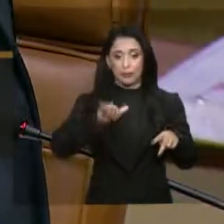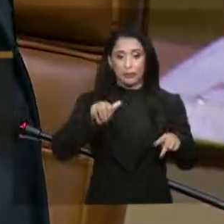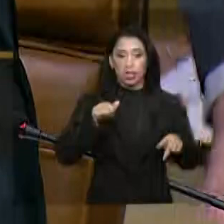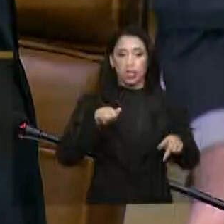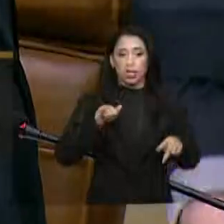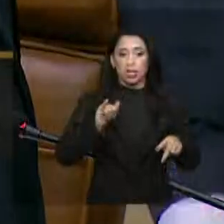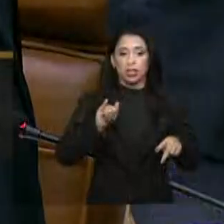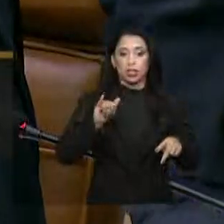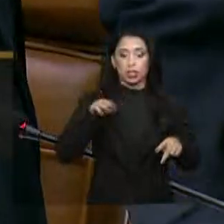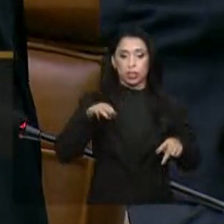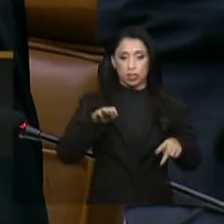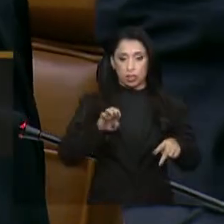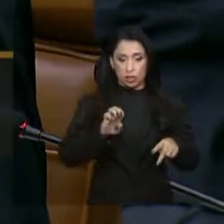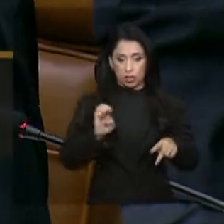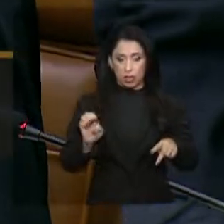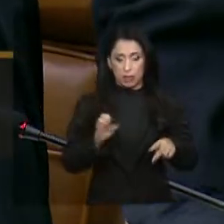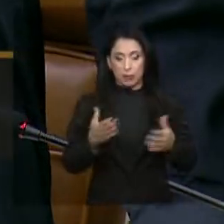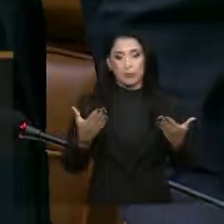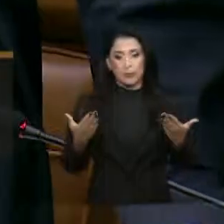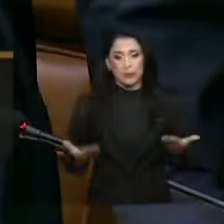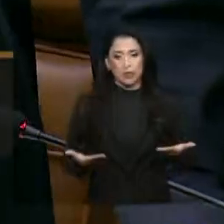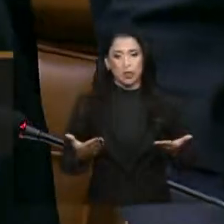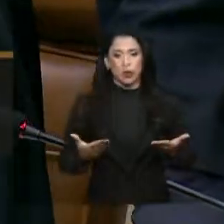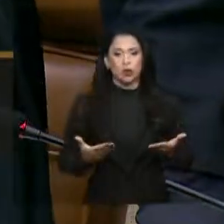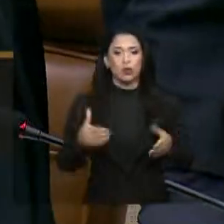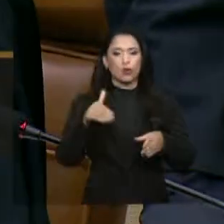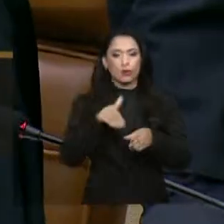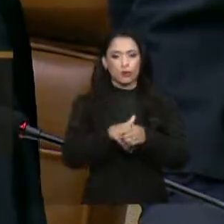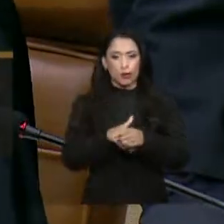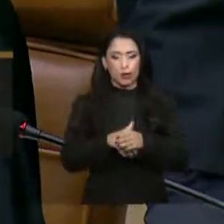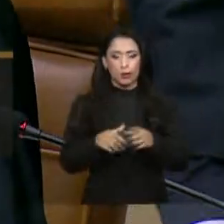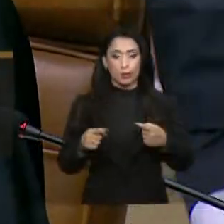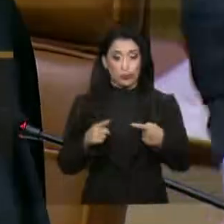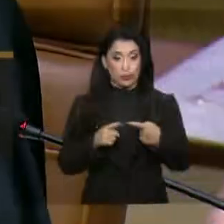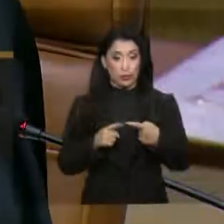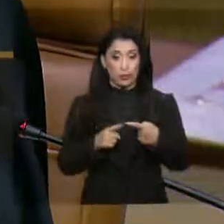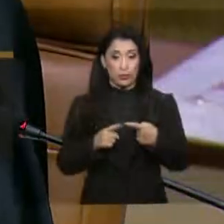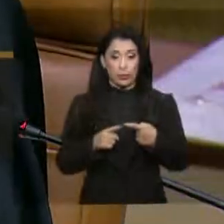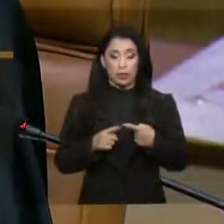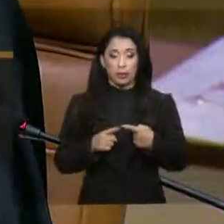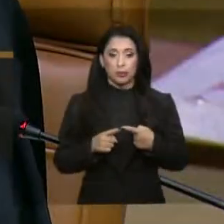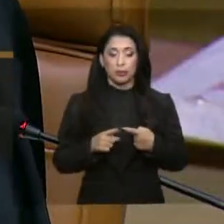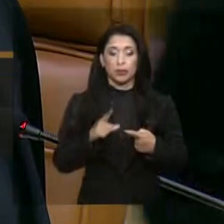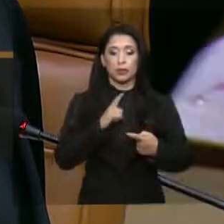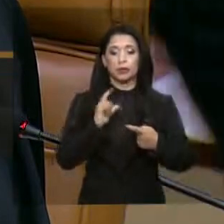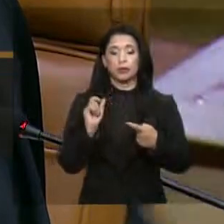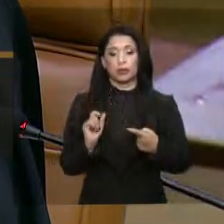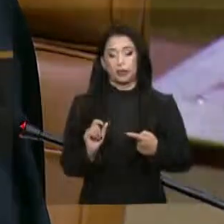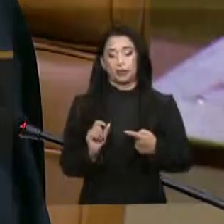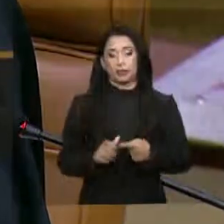Aqui, presidente, é o primeiro ponto que coloco no voto, e vou passar rapidamente nesses pontos, na revelia.